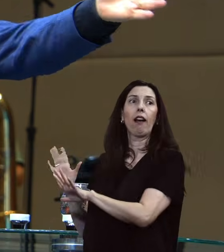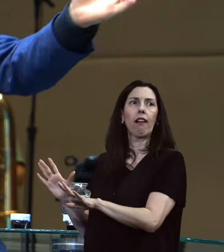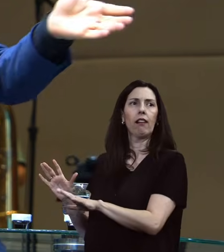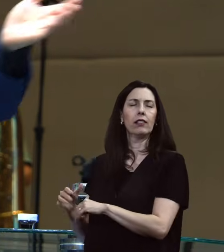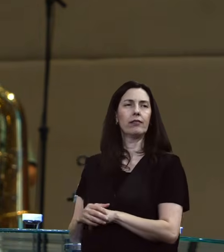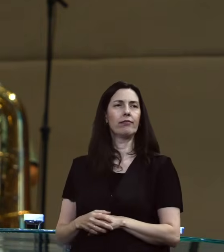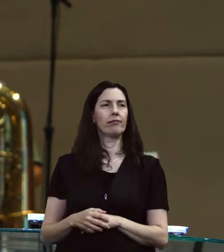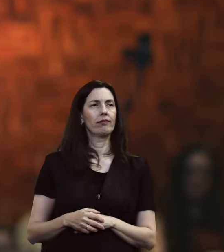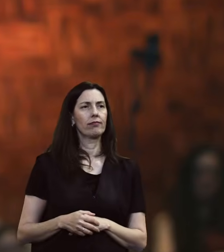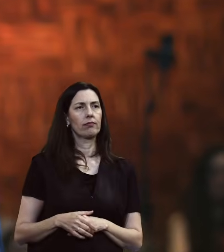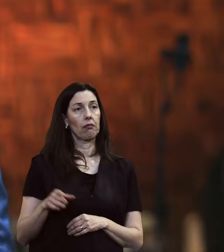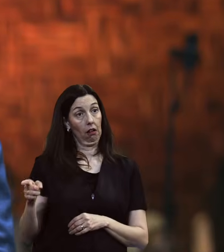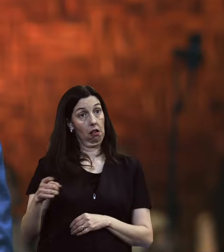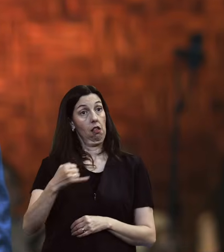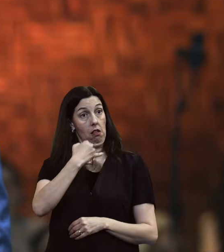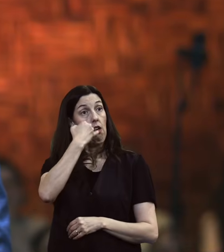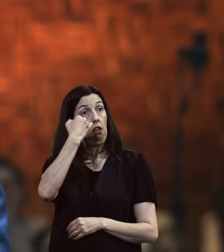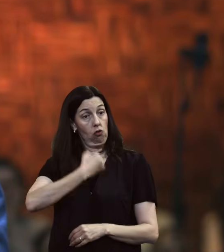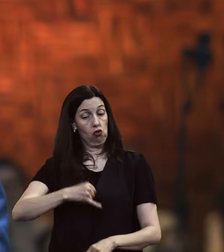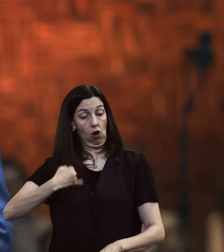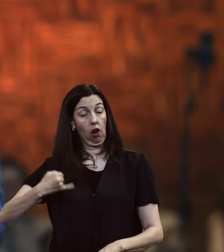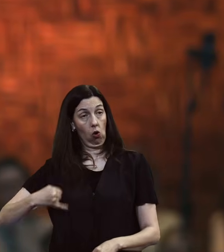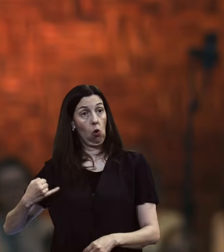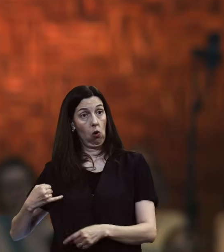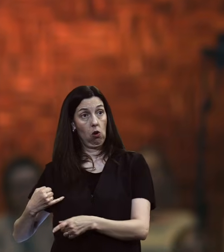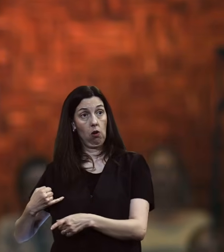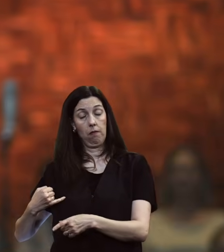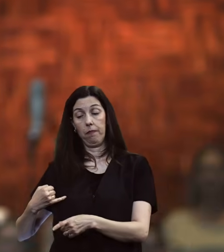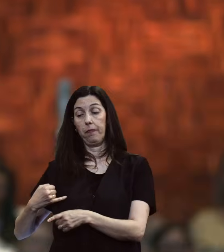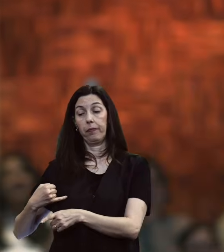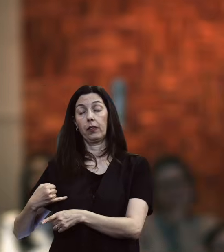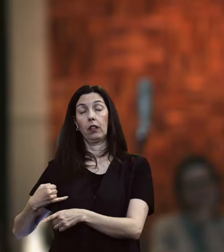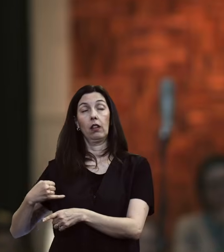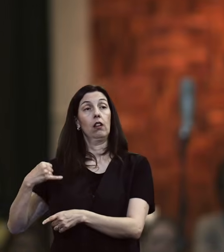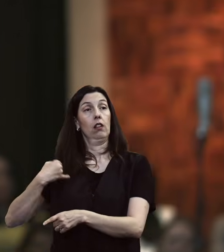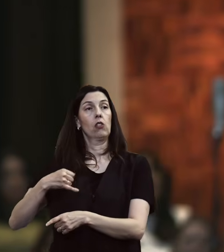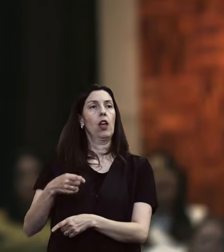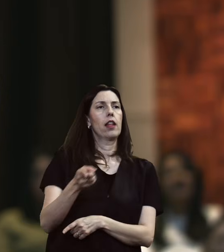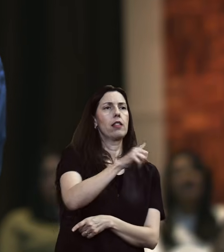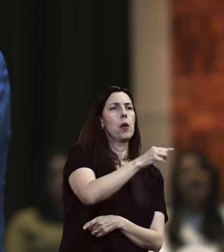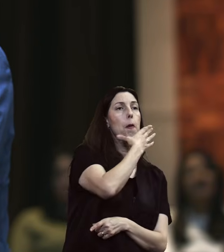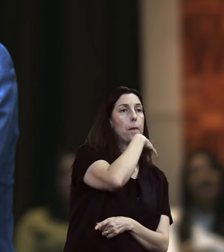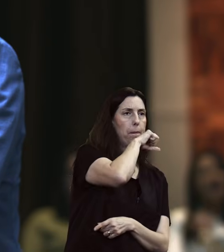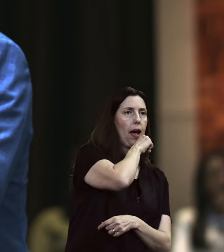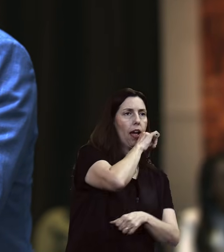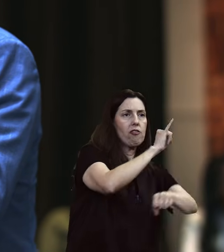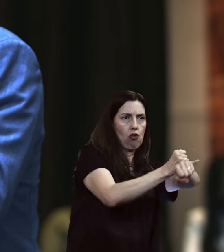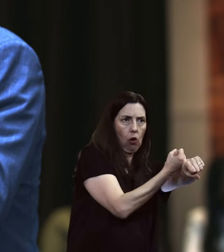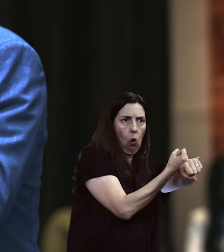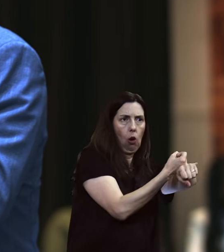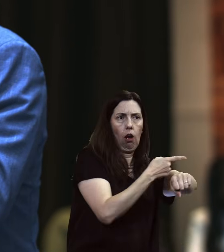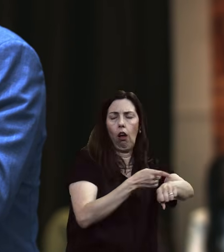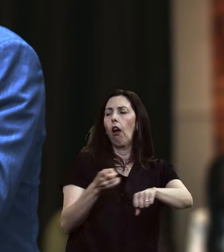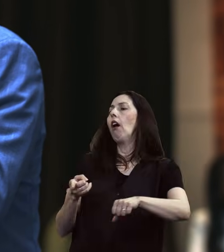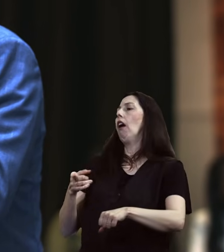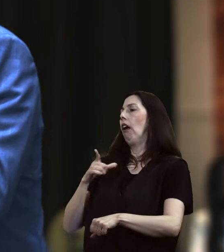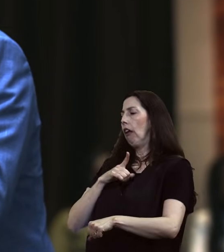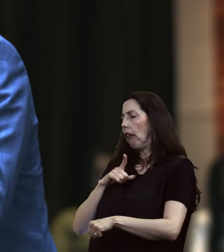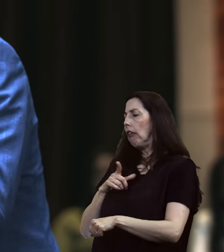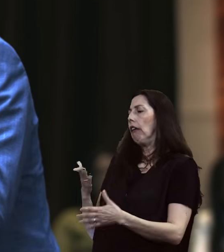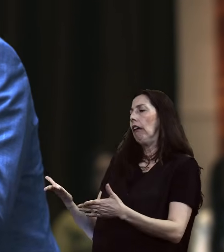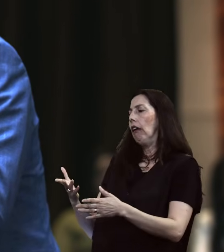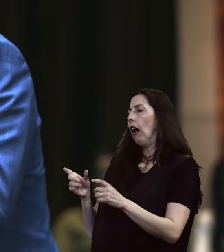Jacó continuou sendo uma autoridade na vida de José, mas de alguma maneira a repreensão dele